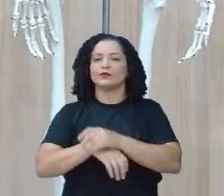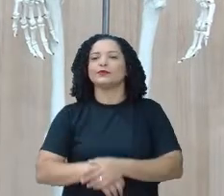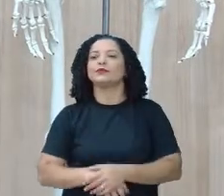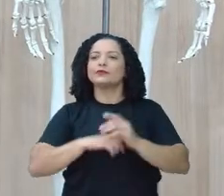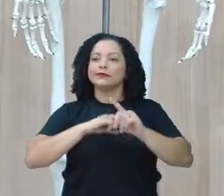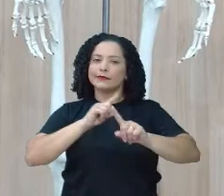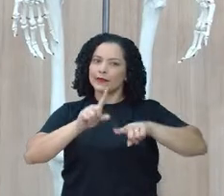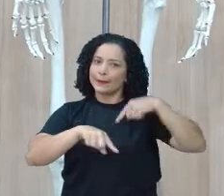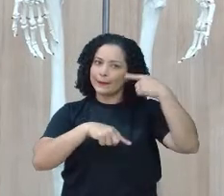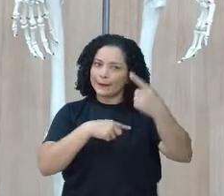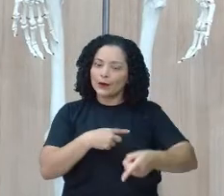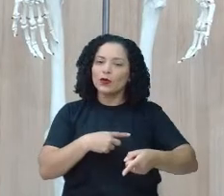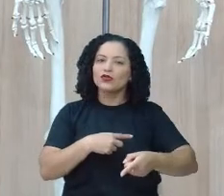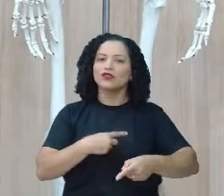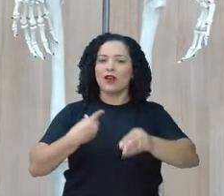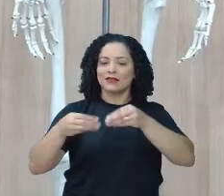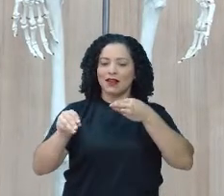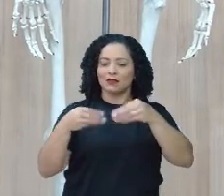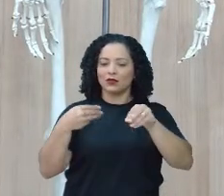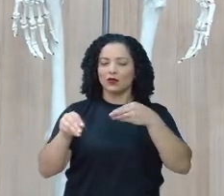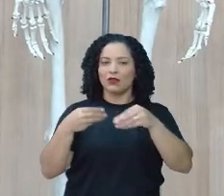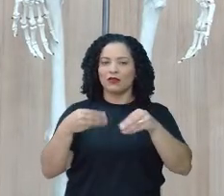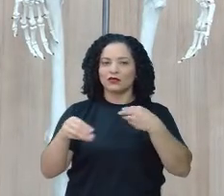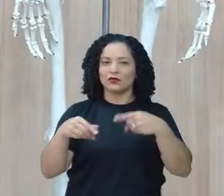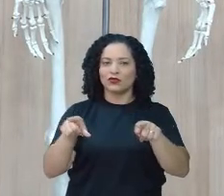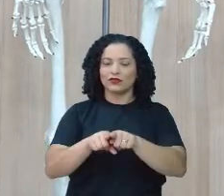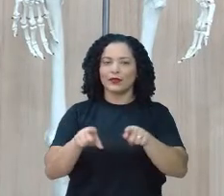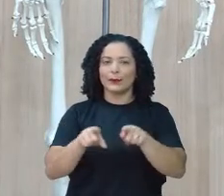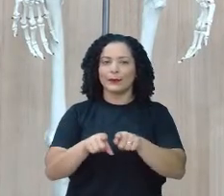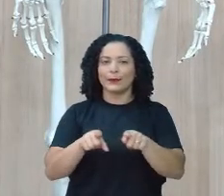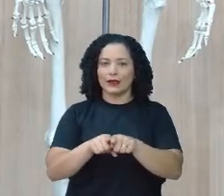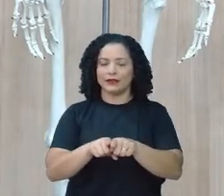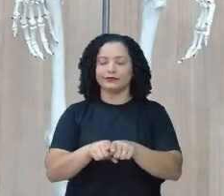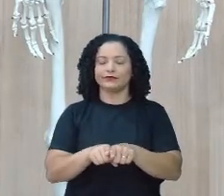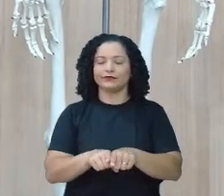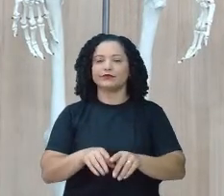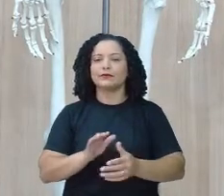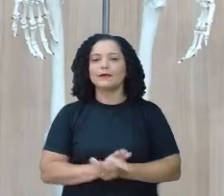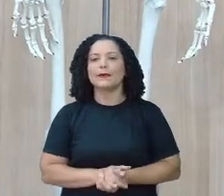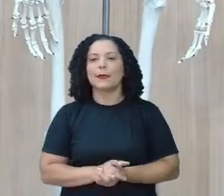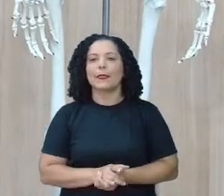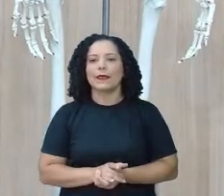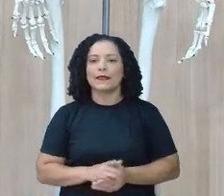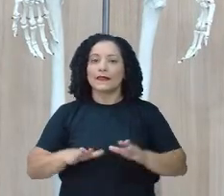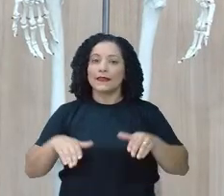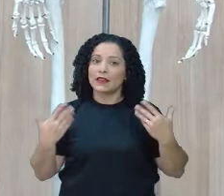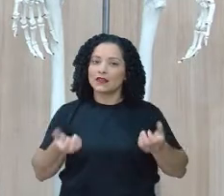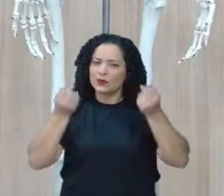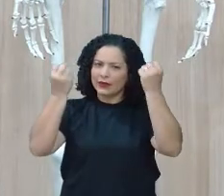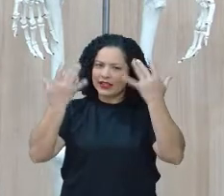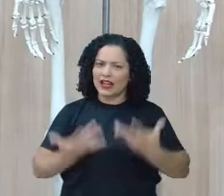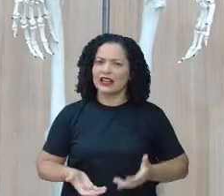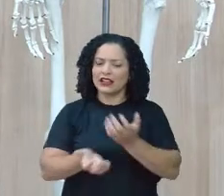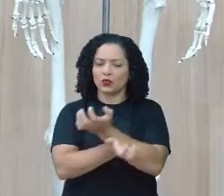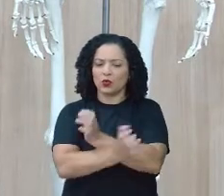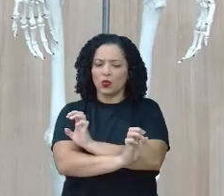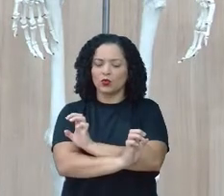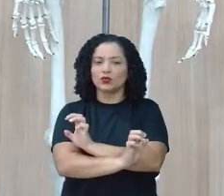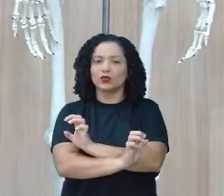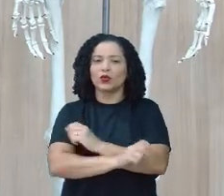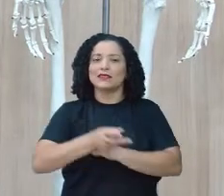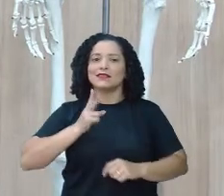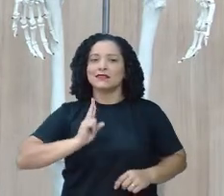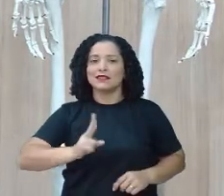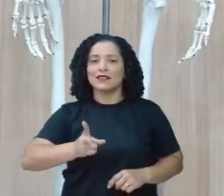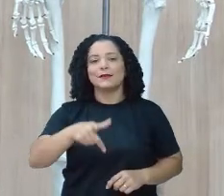vamos falar sobre as articulações e também os tendões. Embora quando eu estiver falando sobre ossos, sempre aparece aí